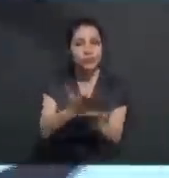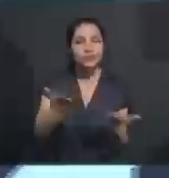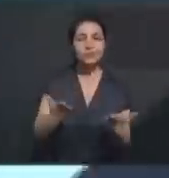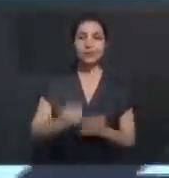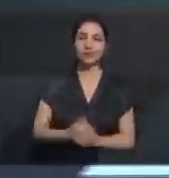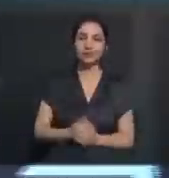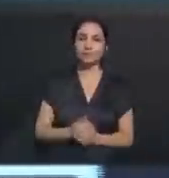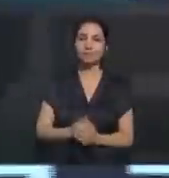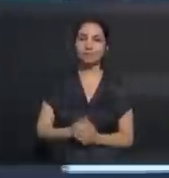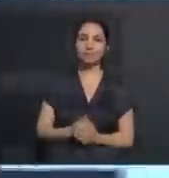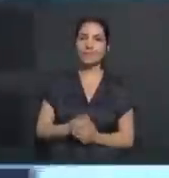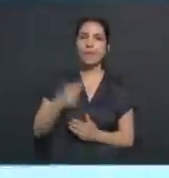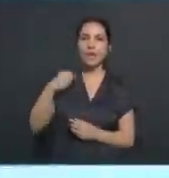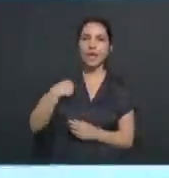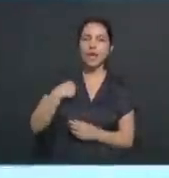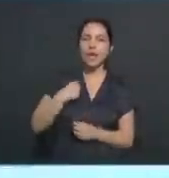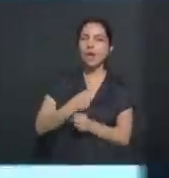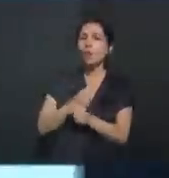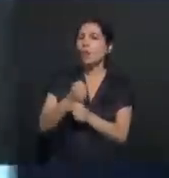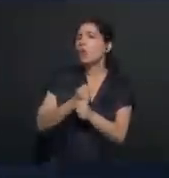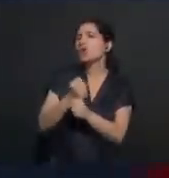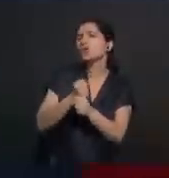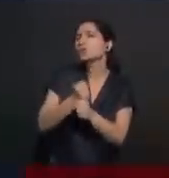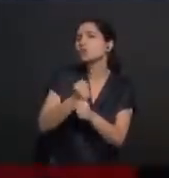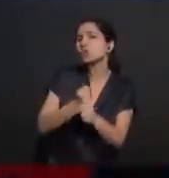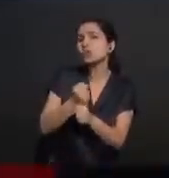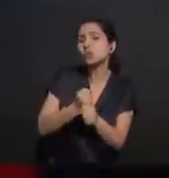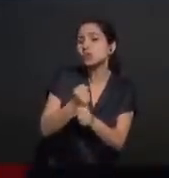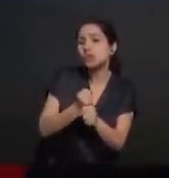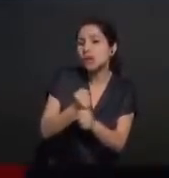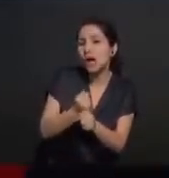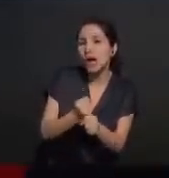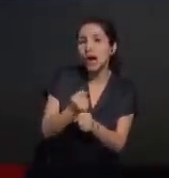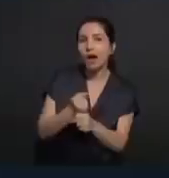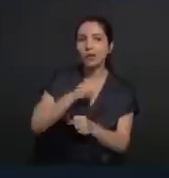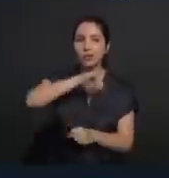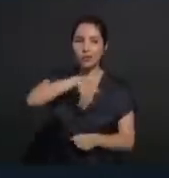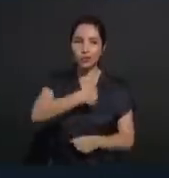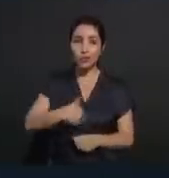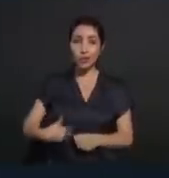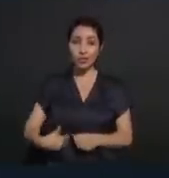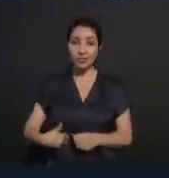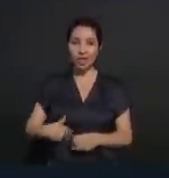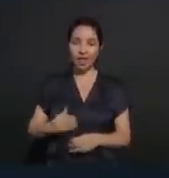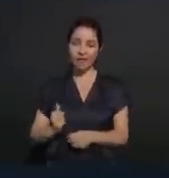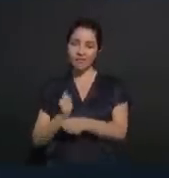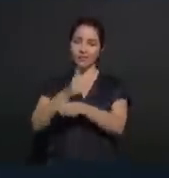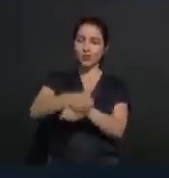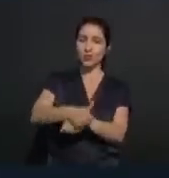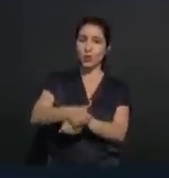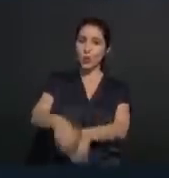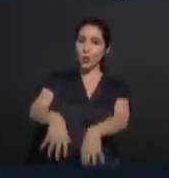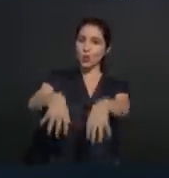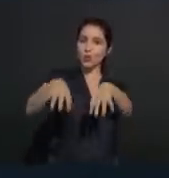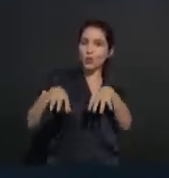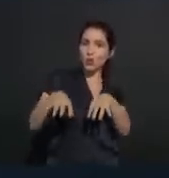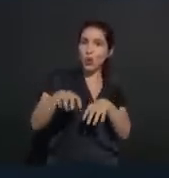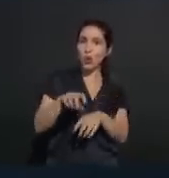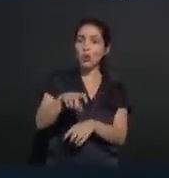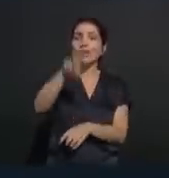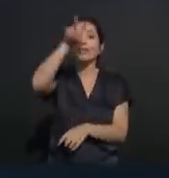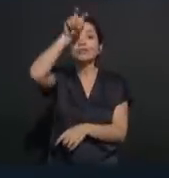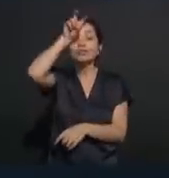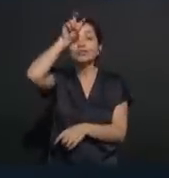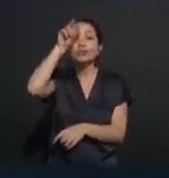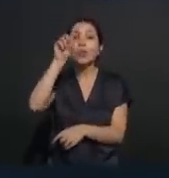egípcios me contaram, José ficou no trono do Egito 80 anos. Ele colheu 8 décadas